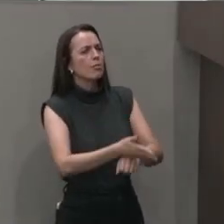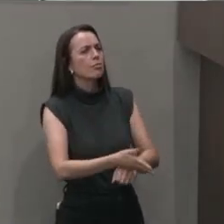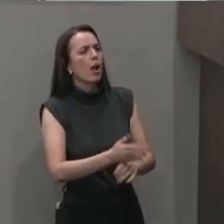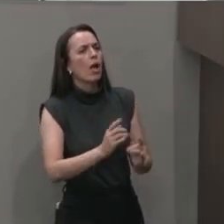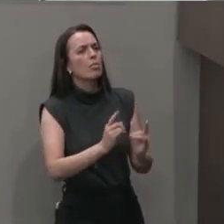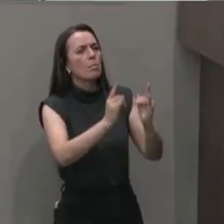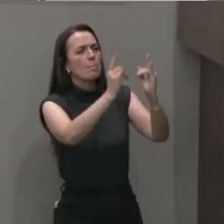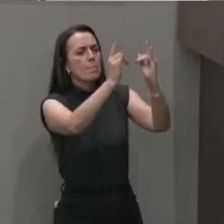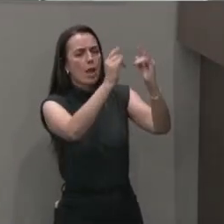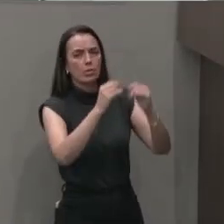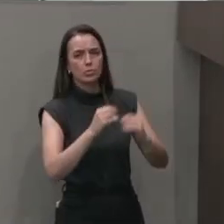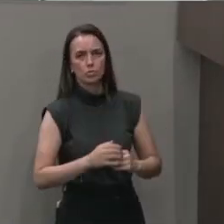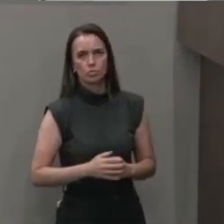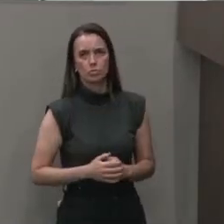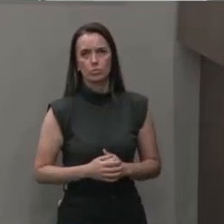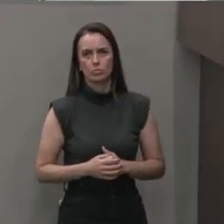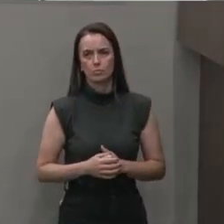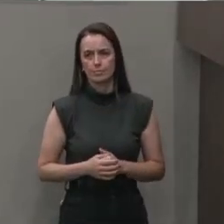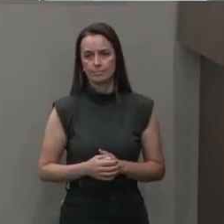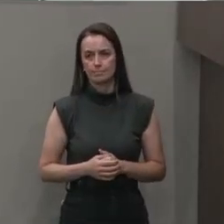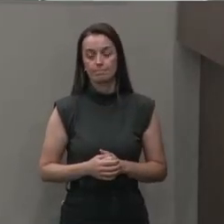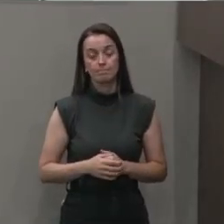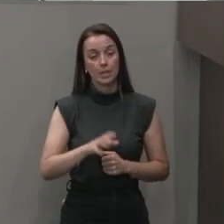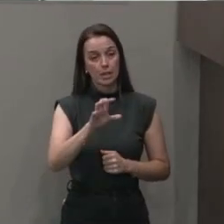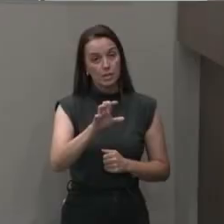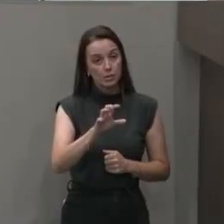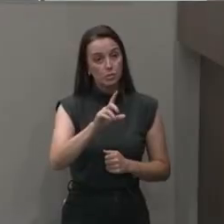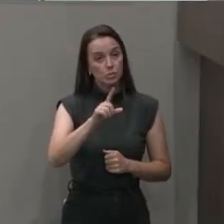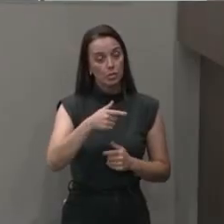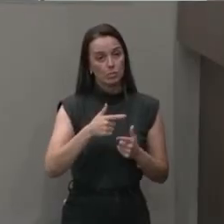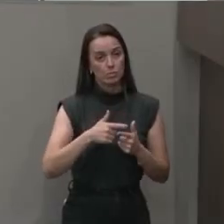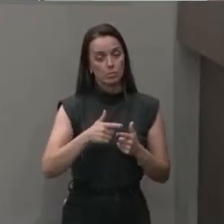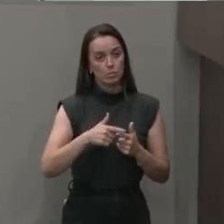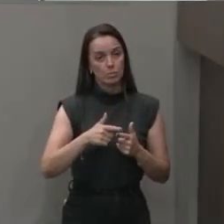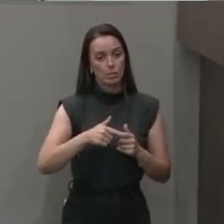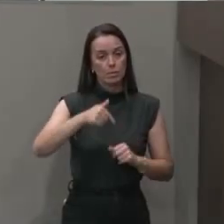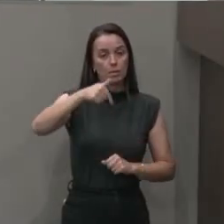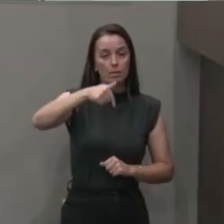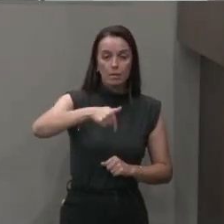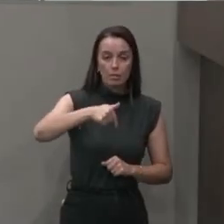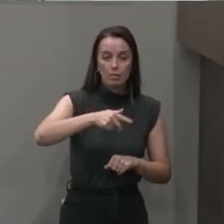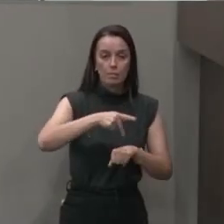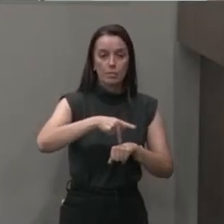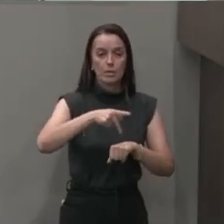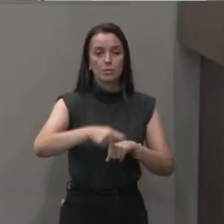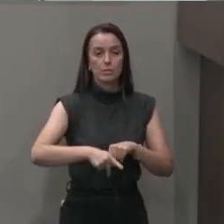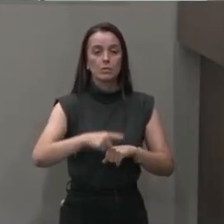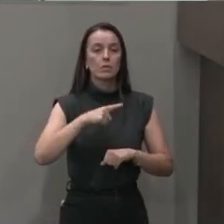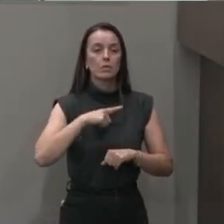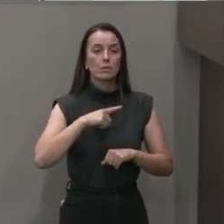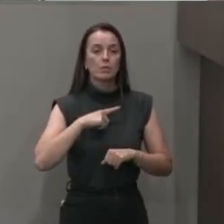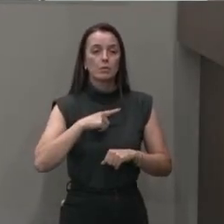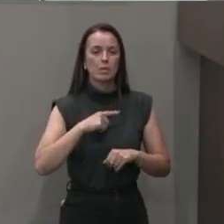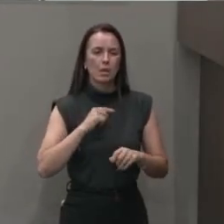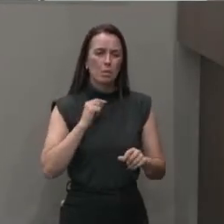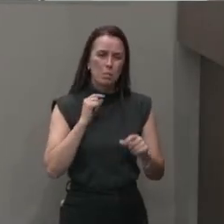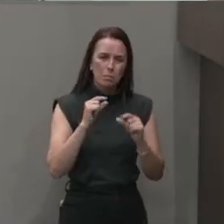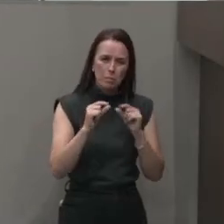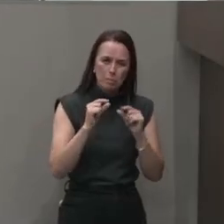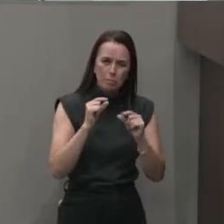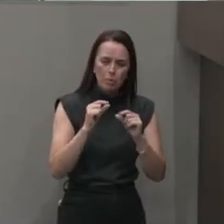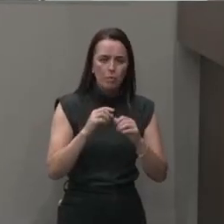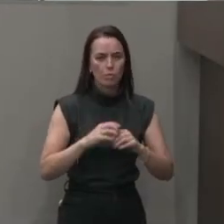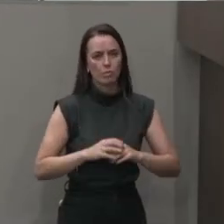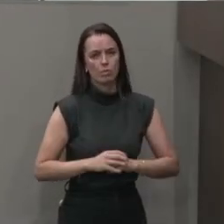é. Senhores, isso é um problema que aqui em Passo Fundo temos muito pouco. Muito pouco.